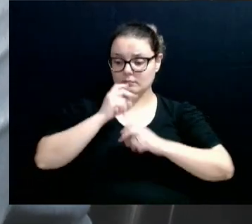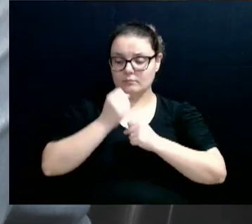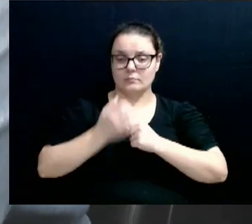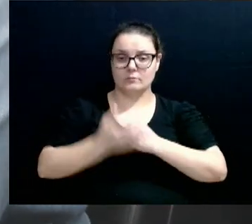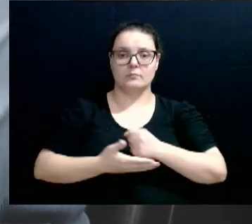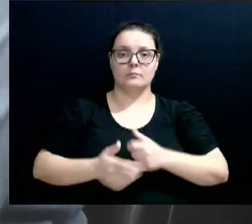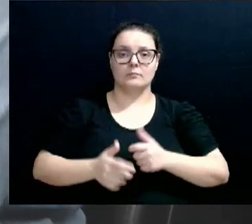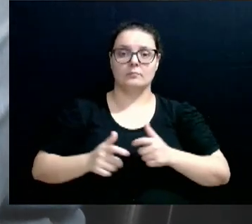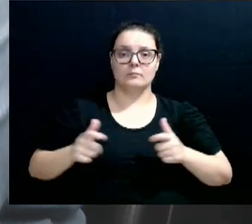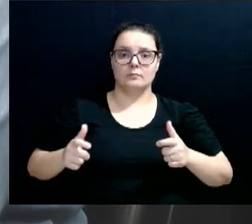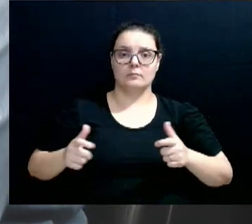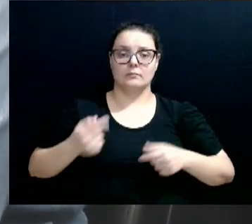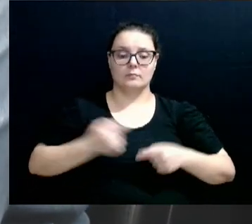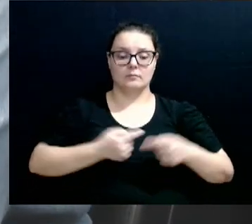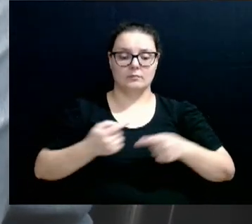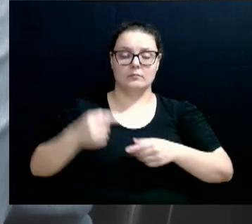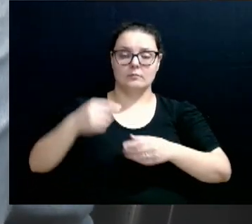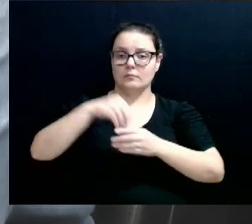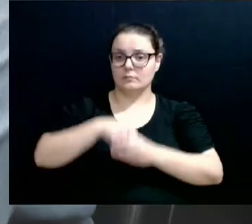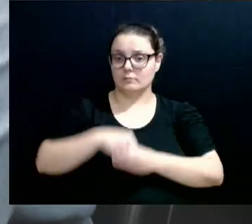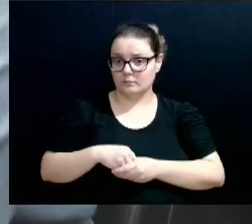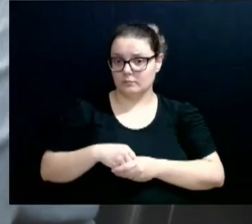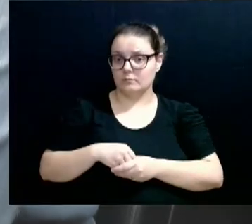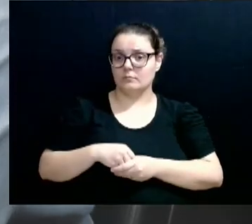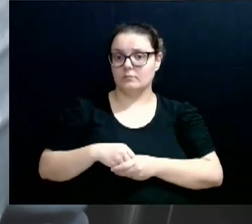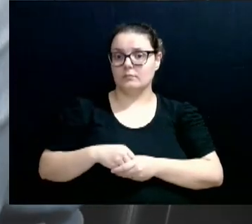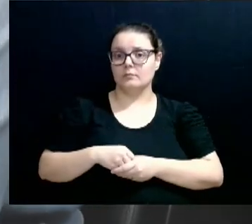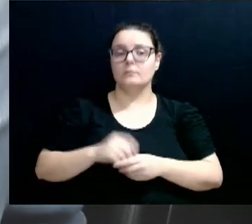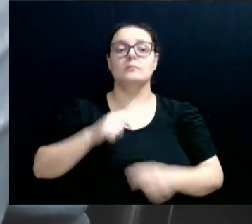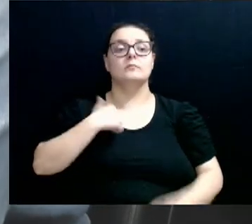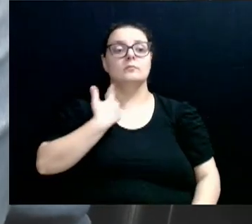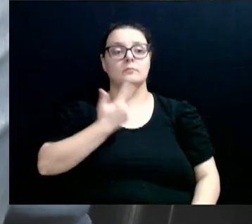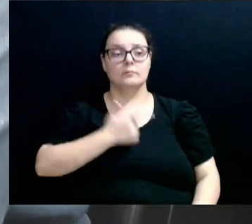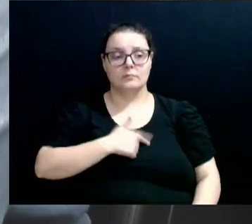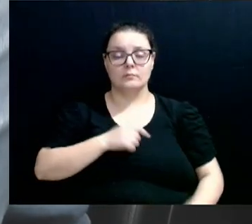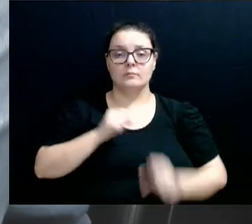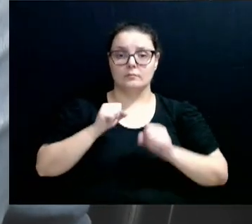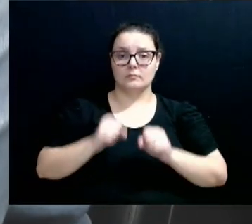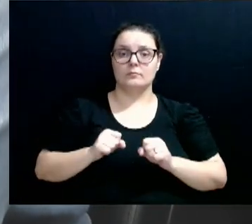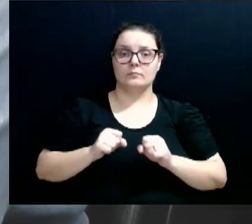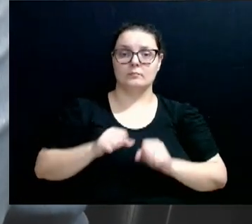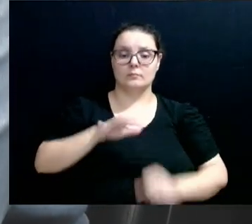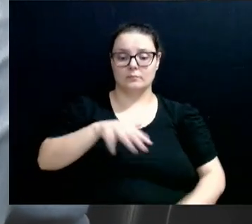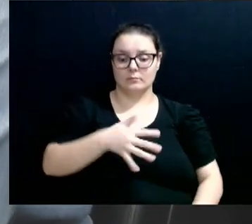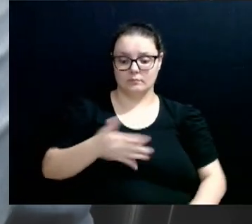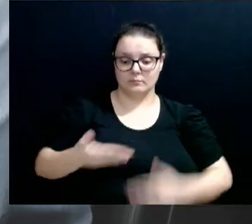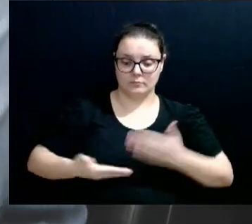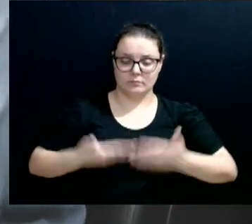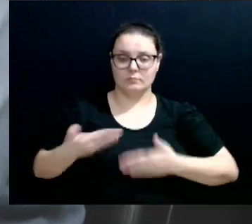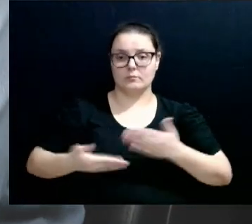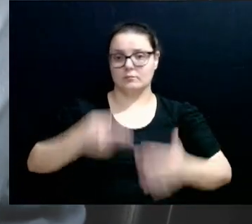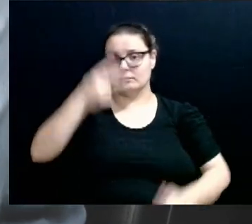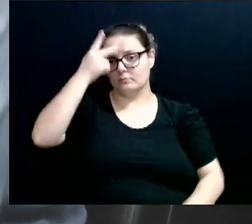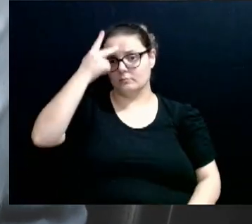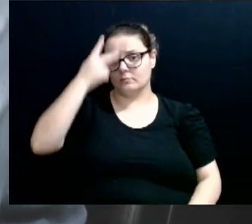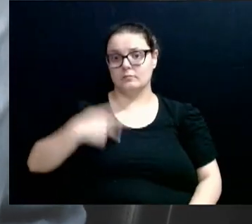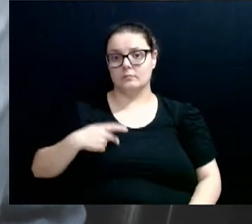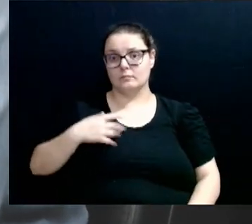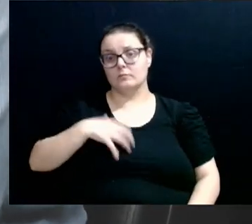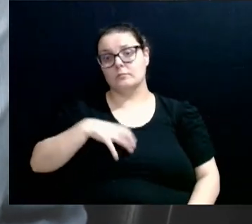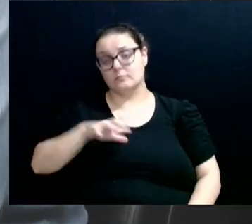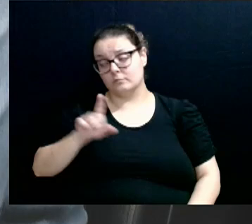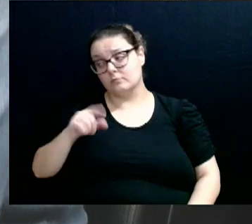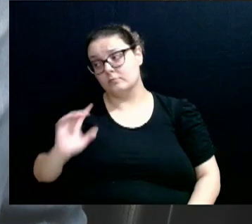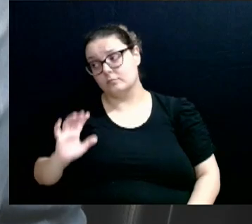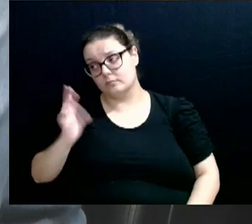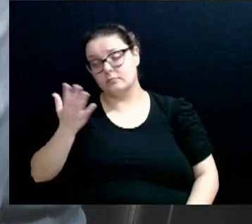discussão interna, para que a gente forme quadros no próprio serviço público, né? E é isso um pouco que está acontecendo. Então acho que a